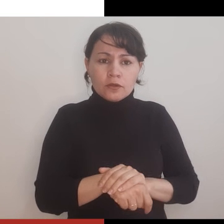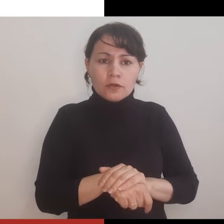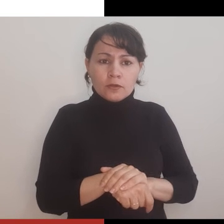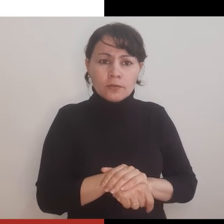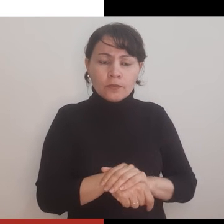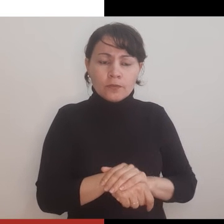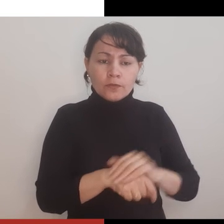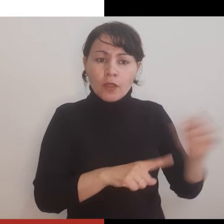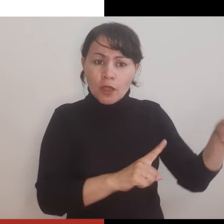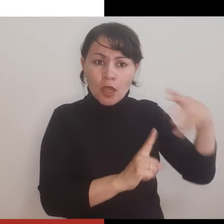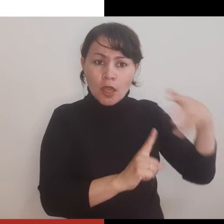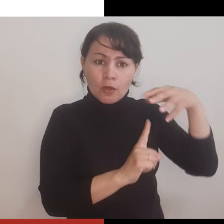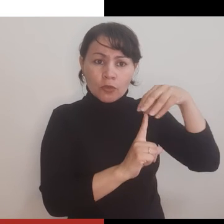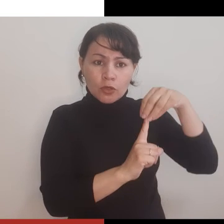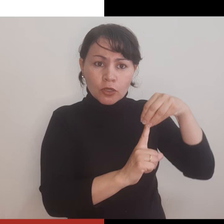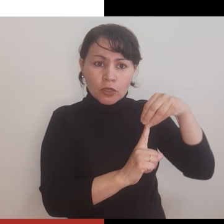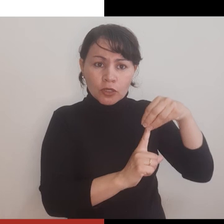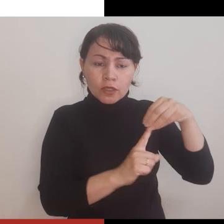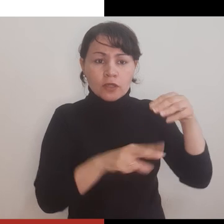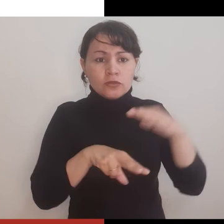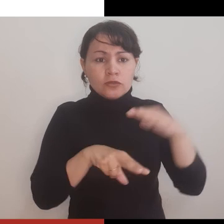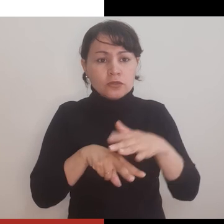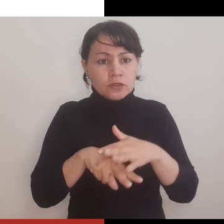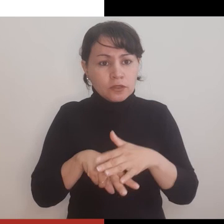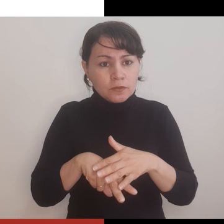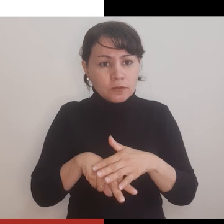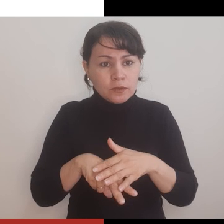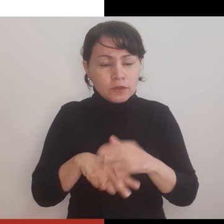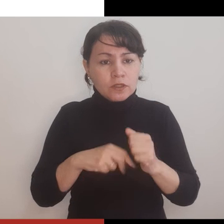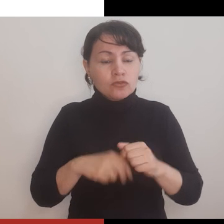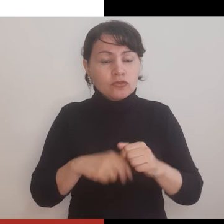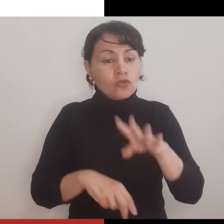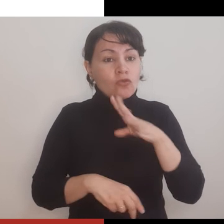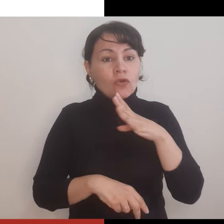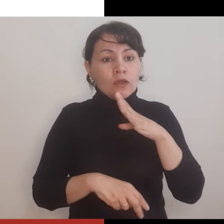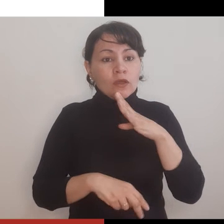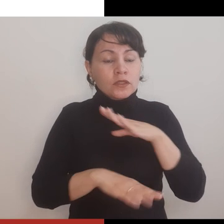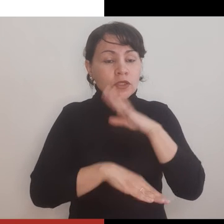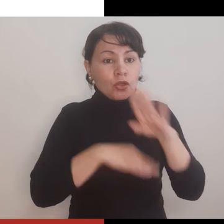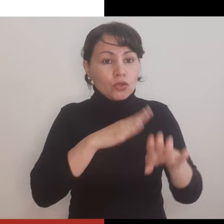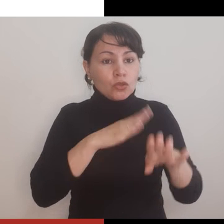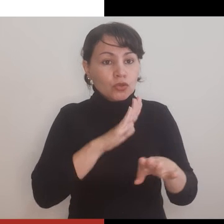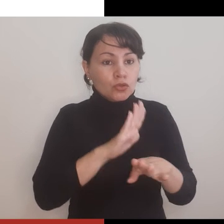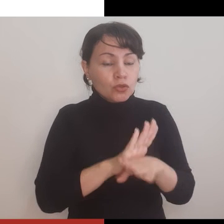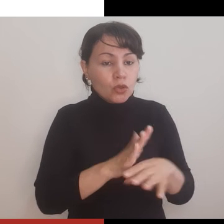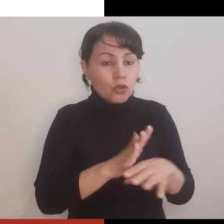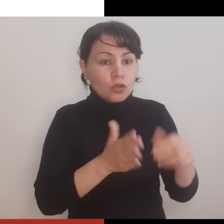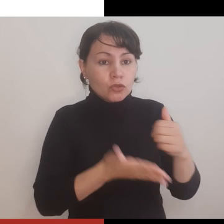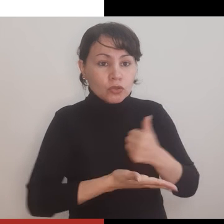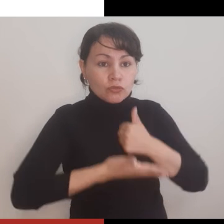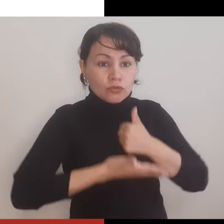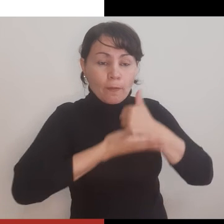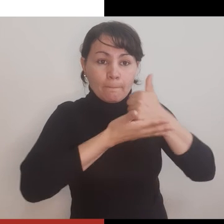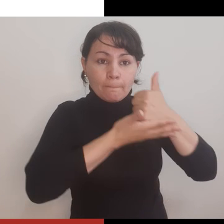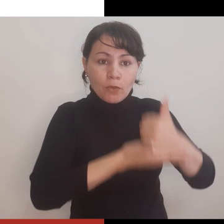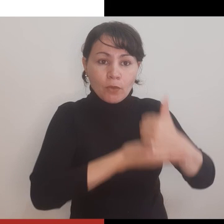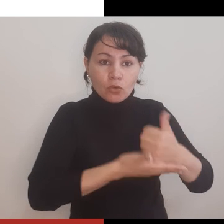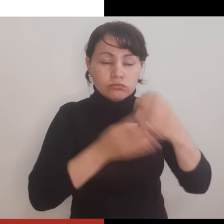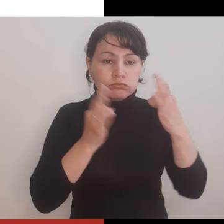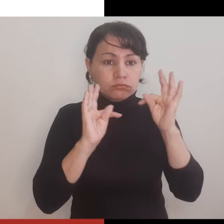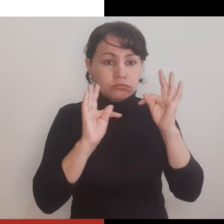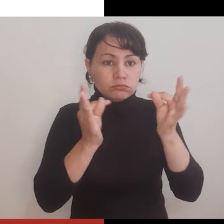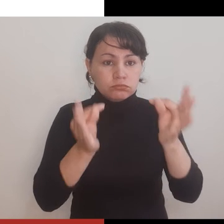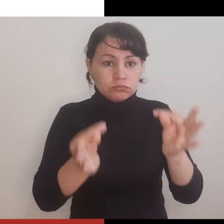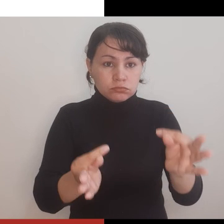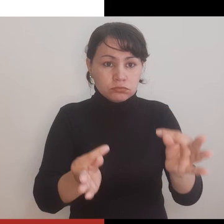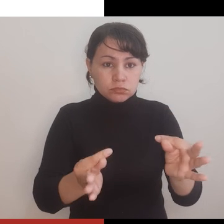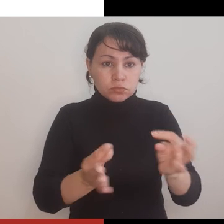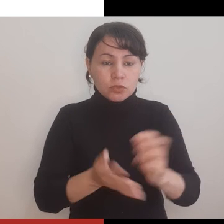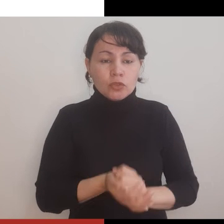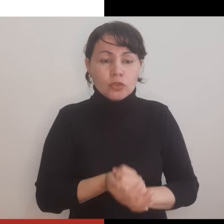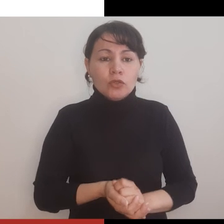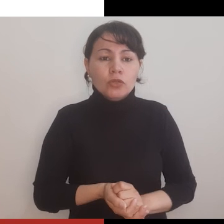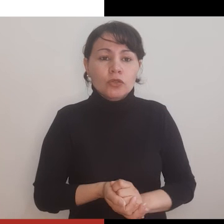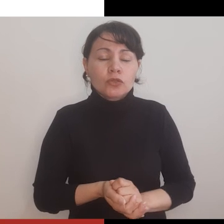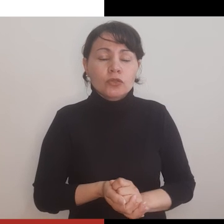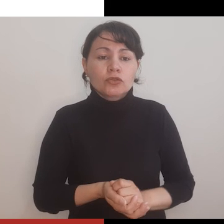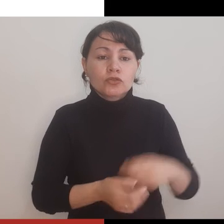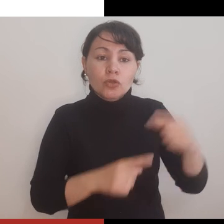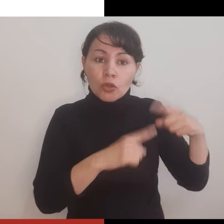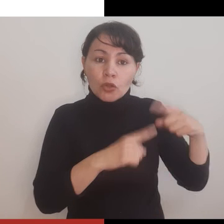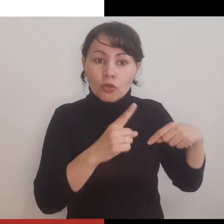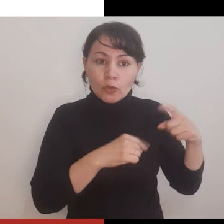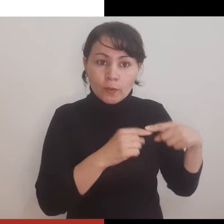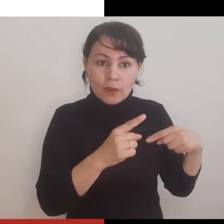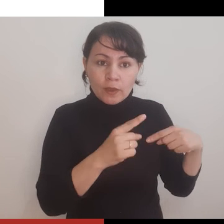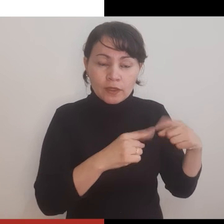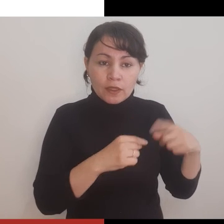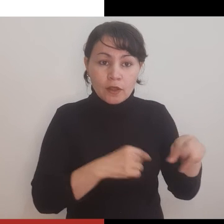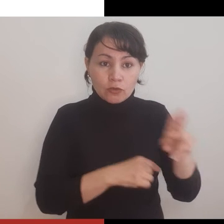desse doente, conhecer todo esse aparato tecnológico e os